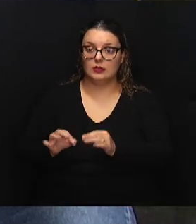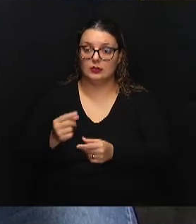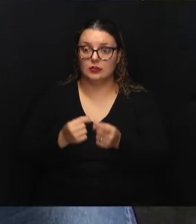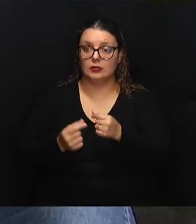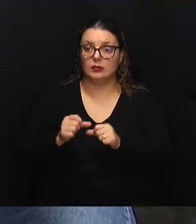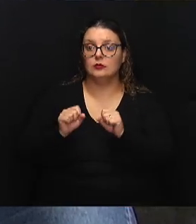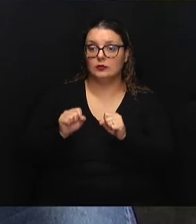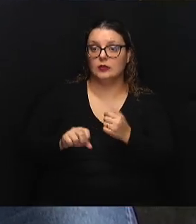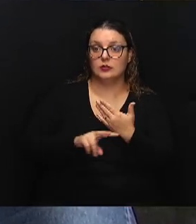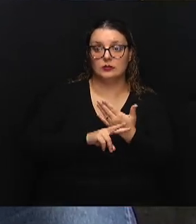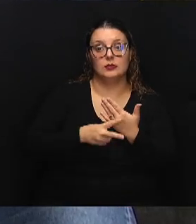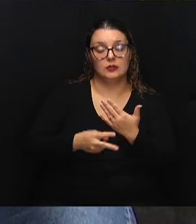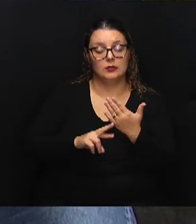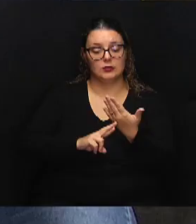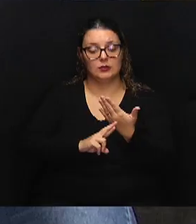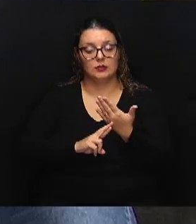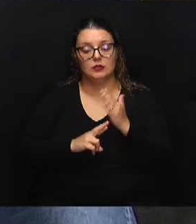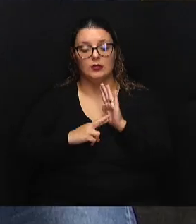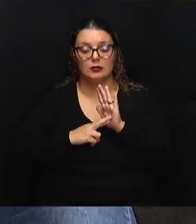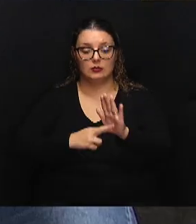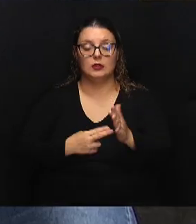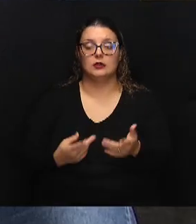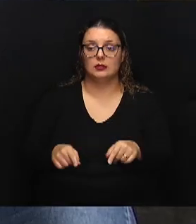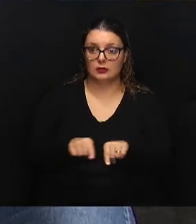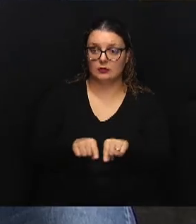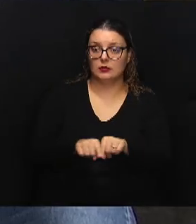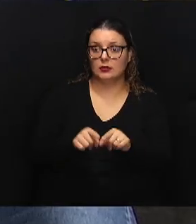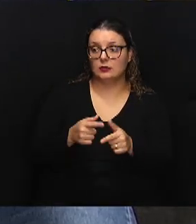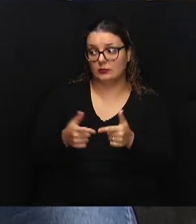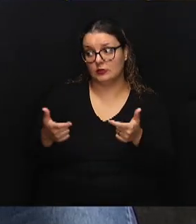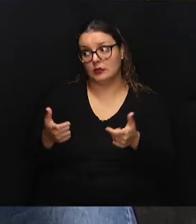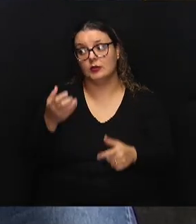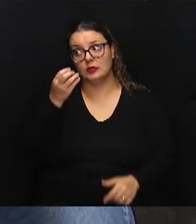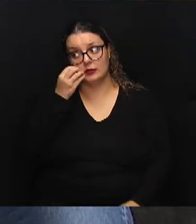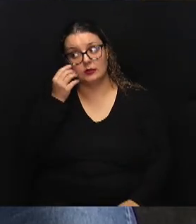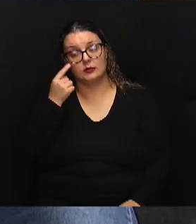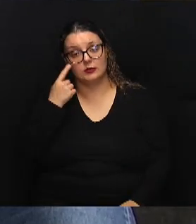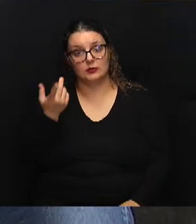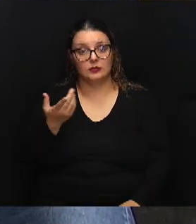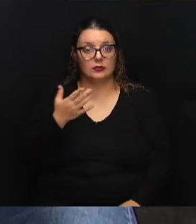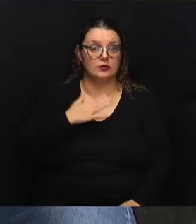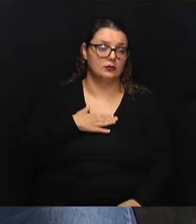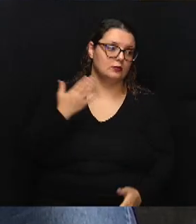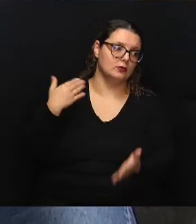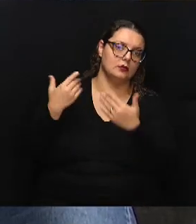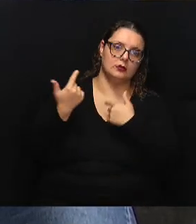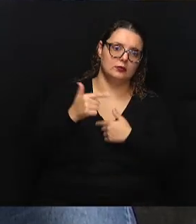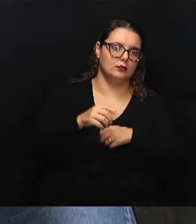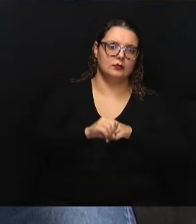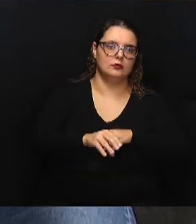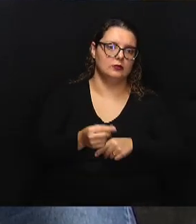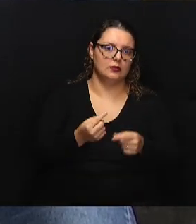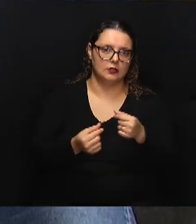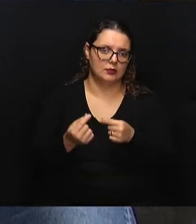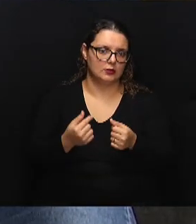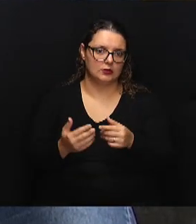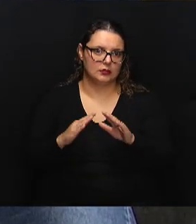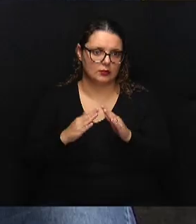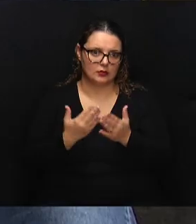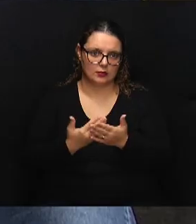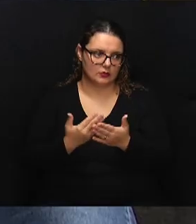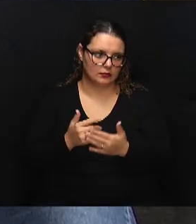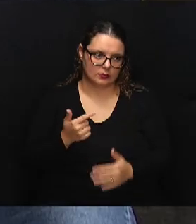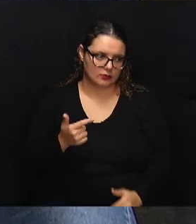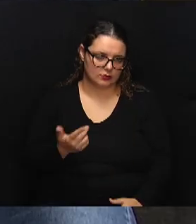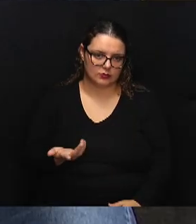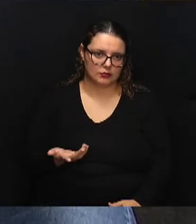pode representar também um problema muito grande, viu, André? Bom, no meu tempo não tinha educação financeira nas